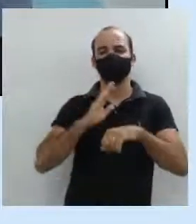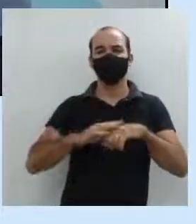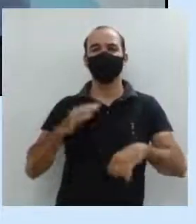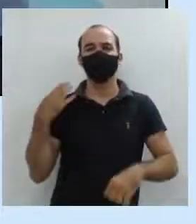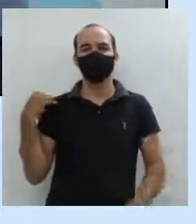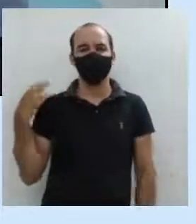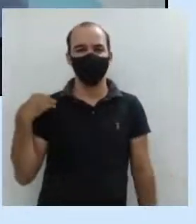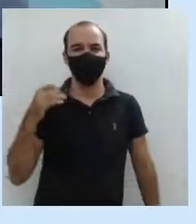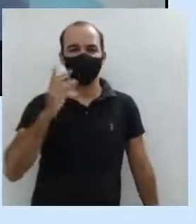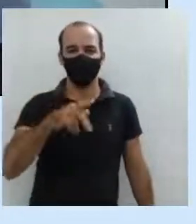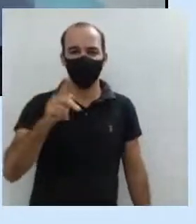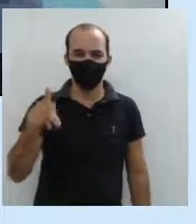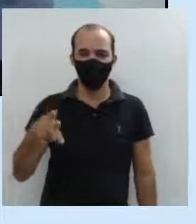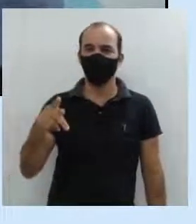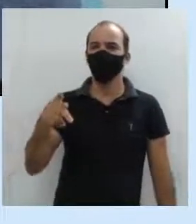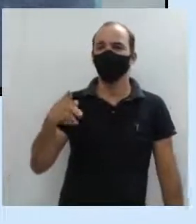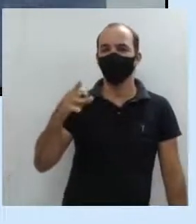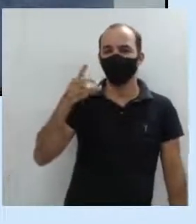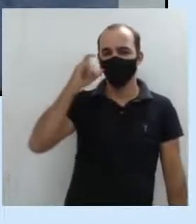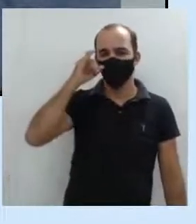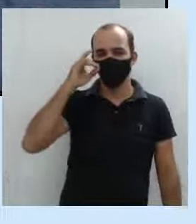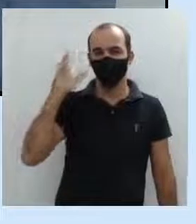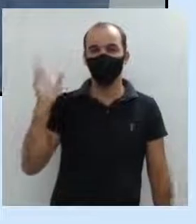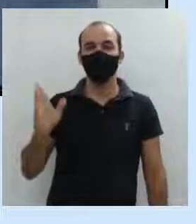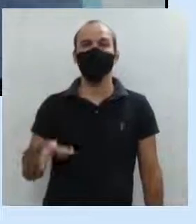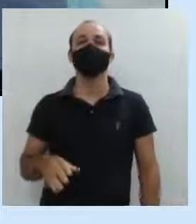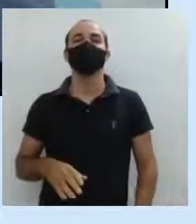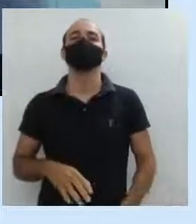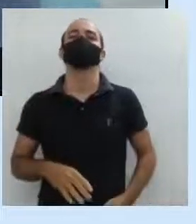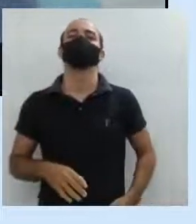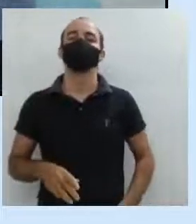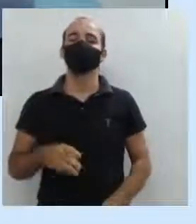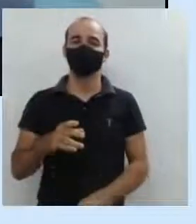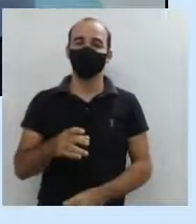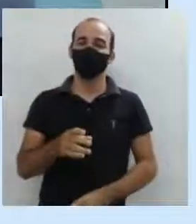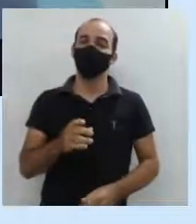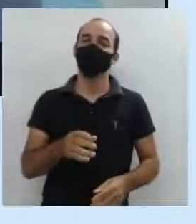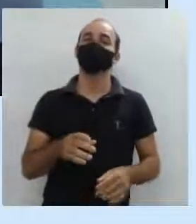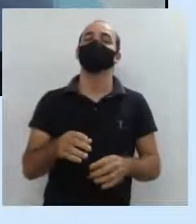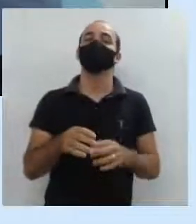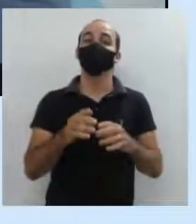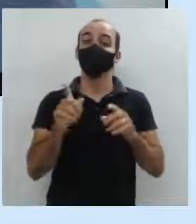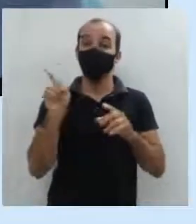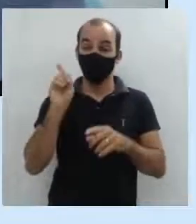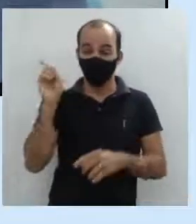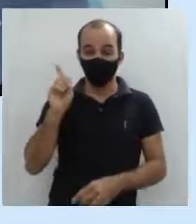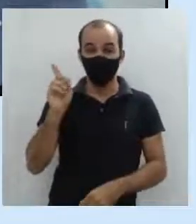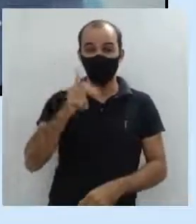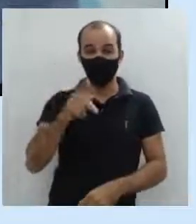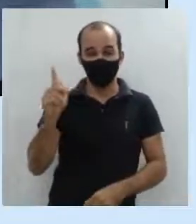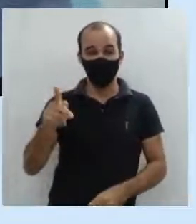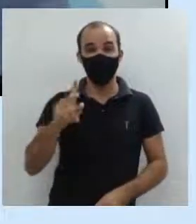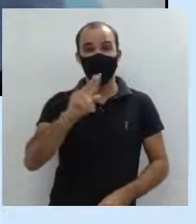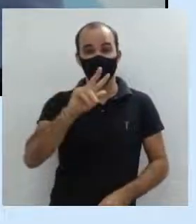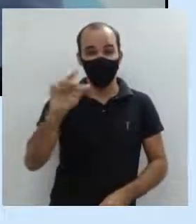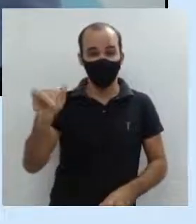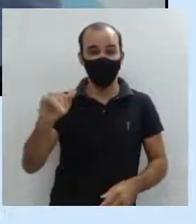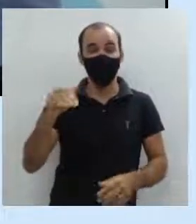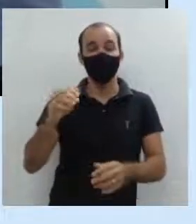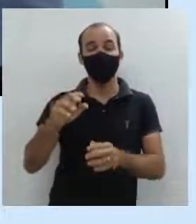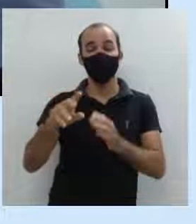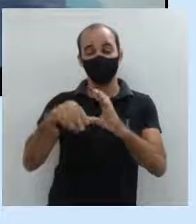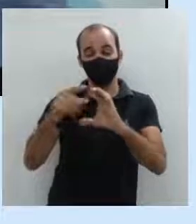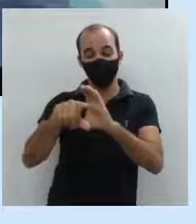@Marconi1977. E também você pode participar de um sorteio em relação a um livro de filosofia.